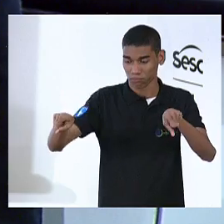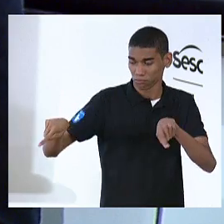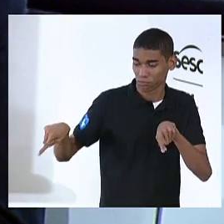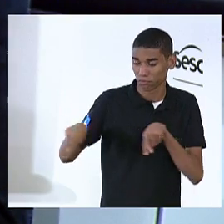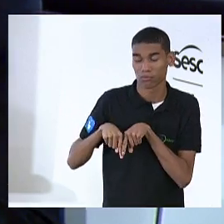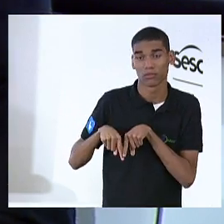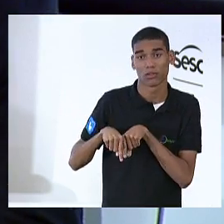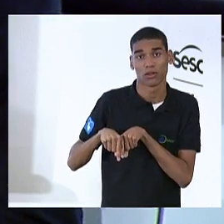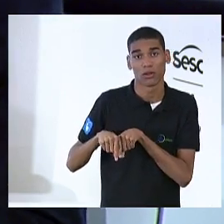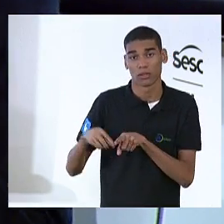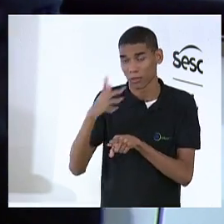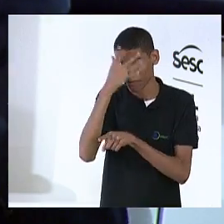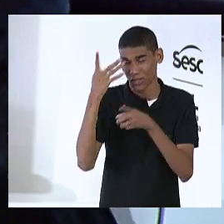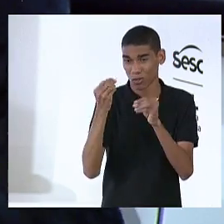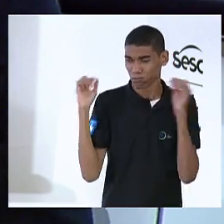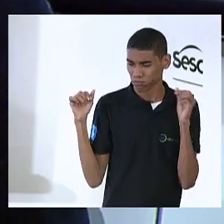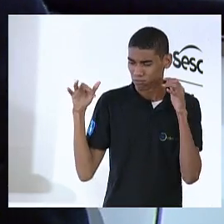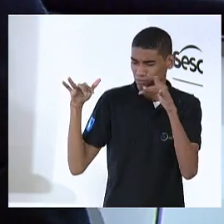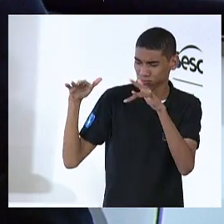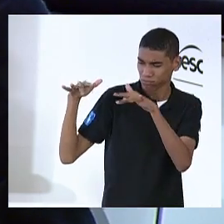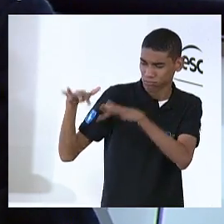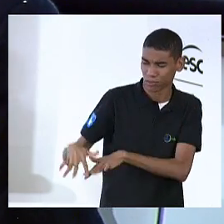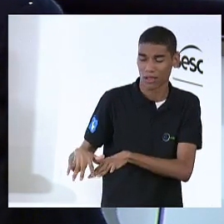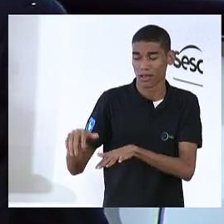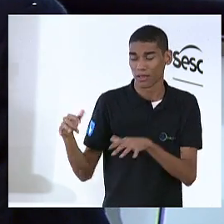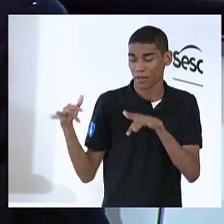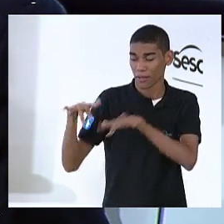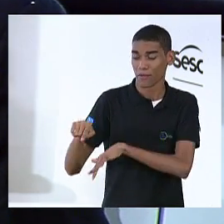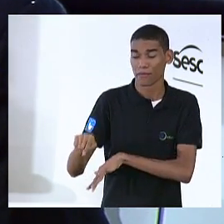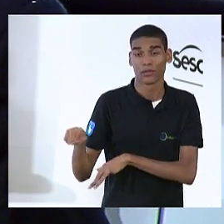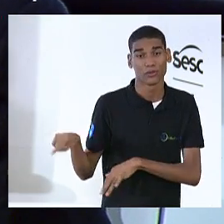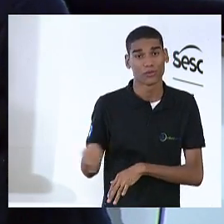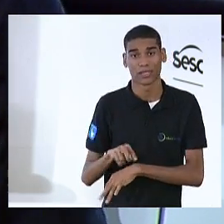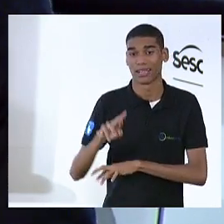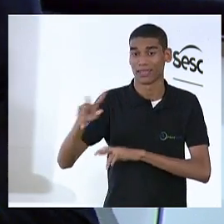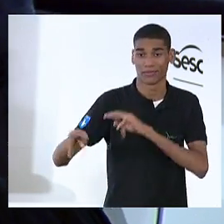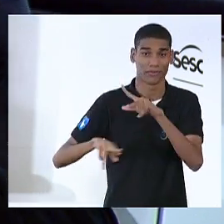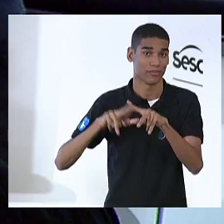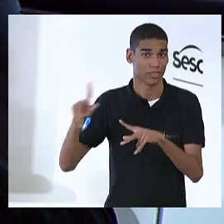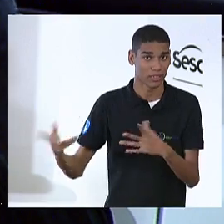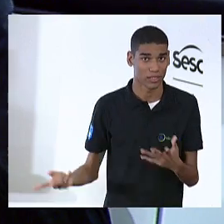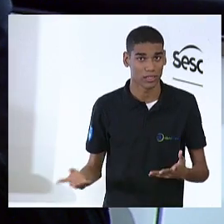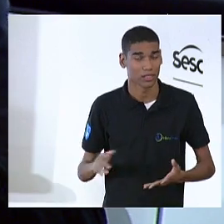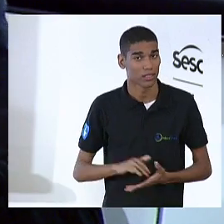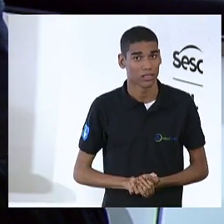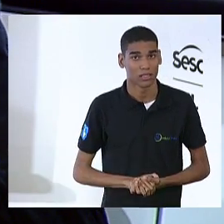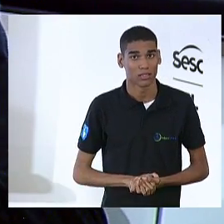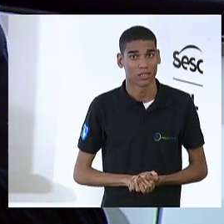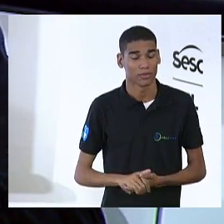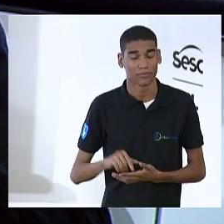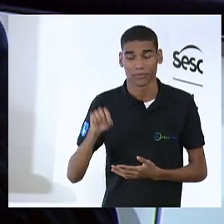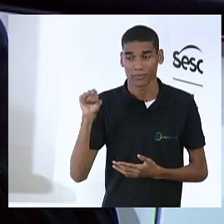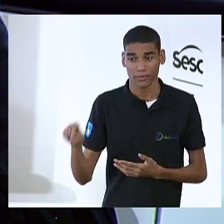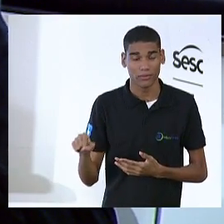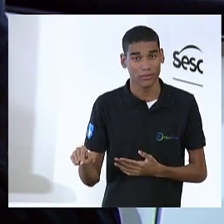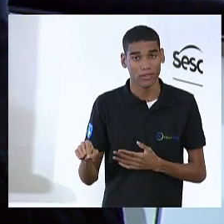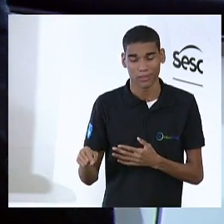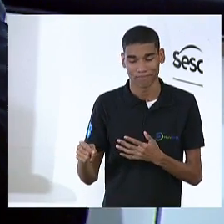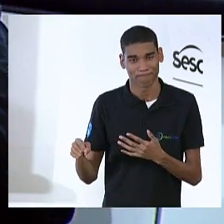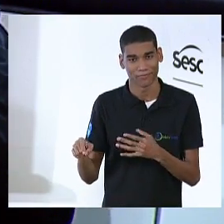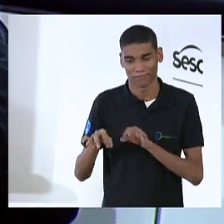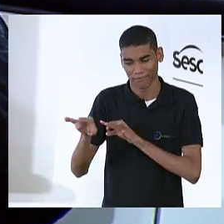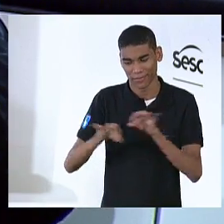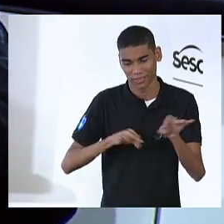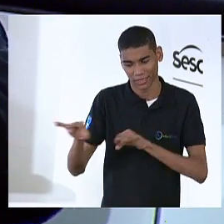pequeno muita gente e muita gente diferente. E essa maneira de operar da ditadura,